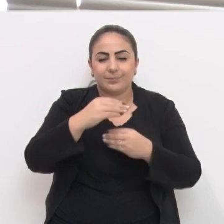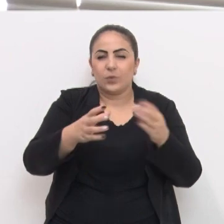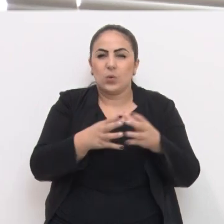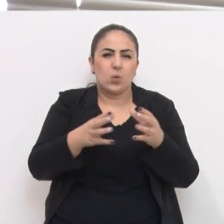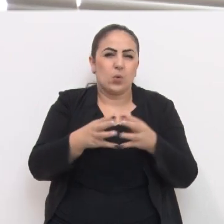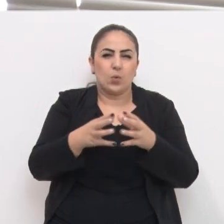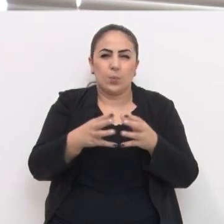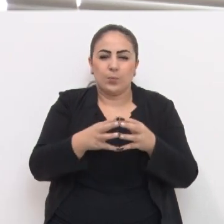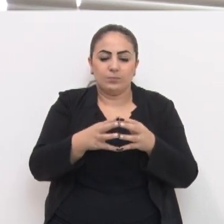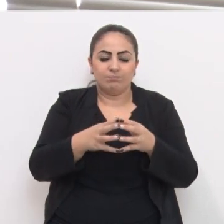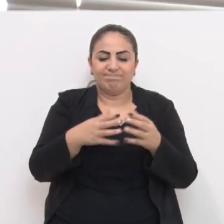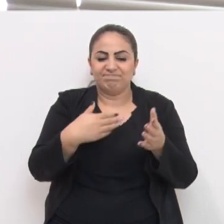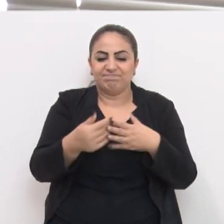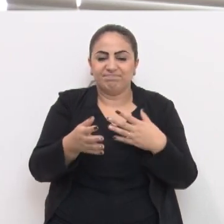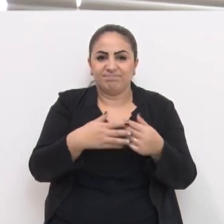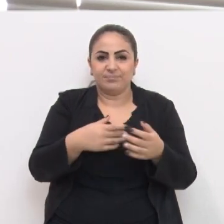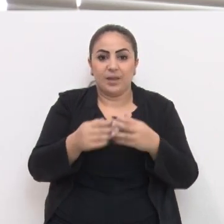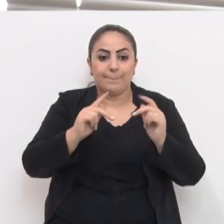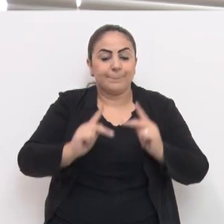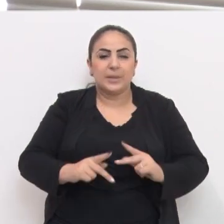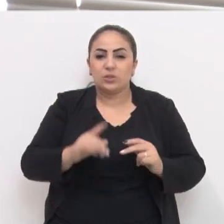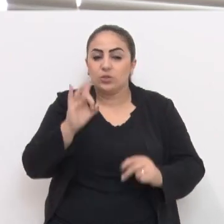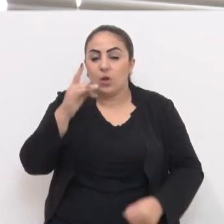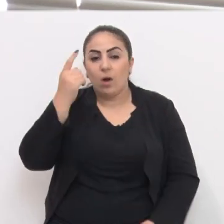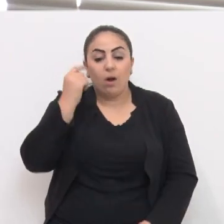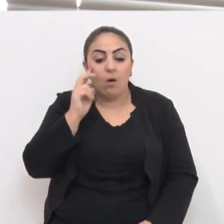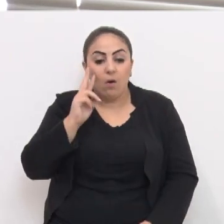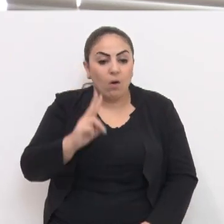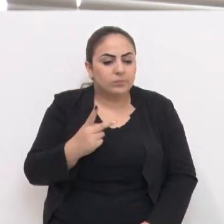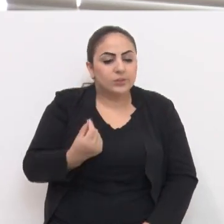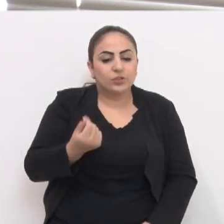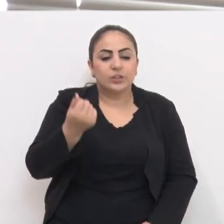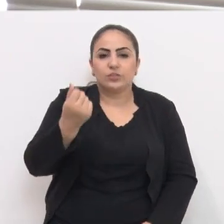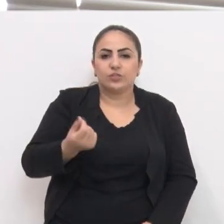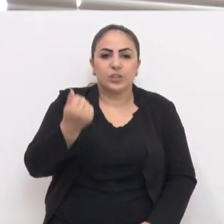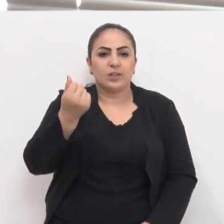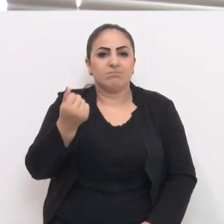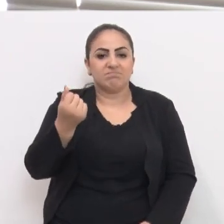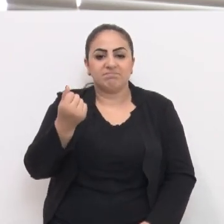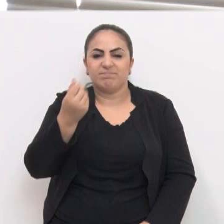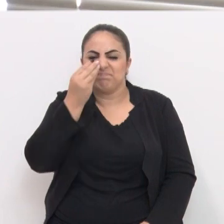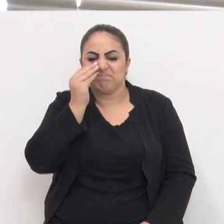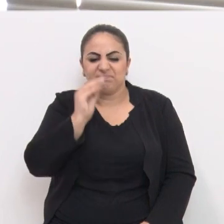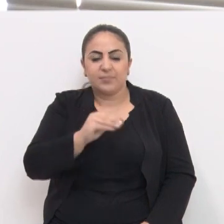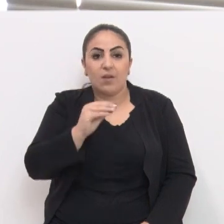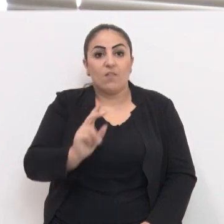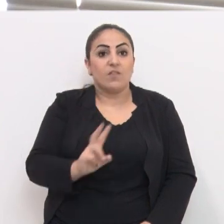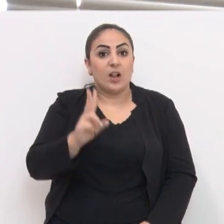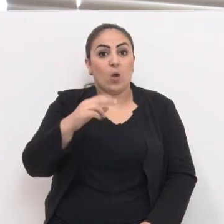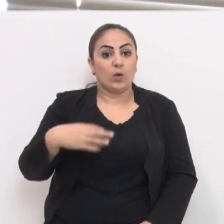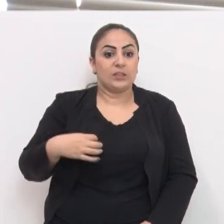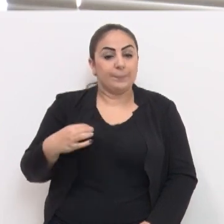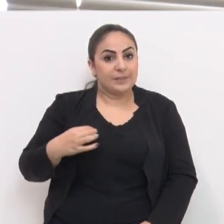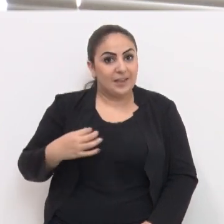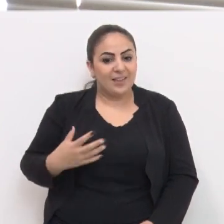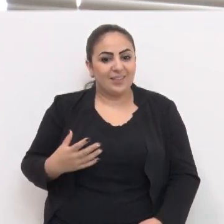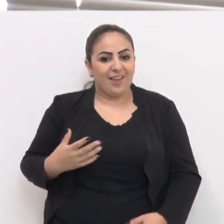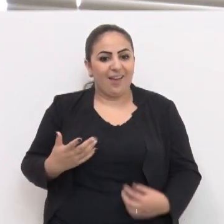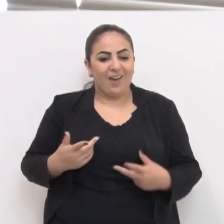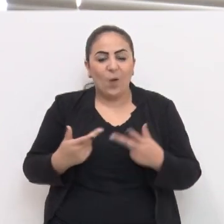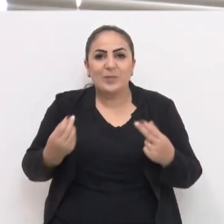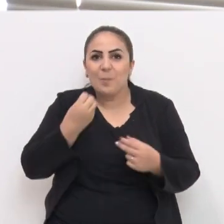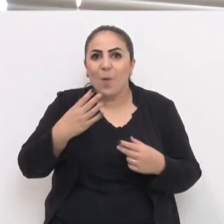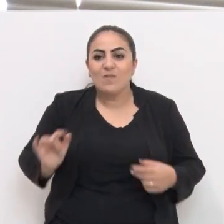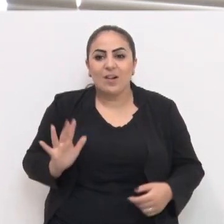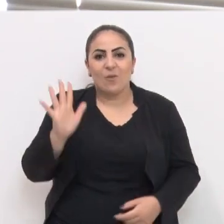de mercenários. As pessoas parece que só olham para o dinheiro e não olham para o valor da camisa, né? Para a alma